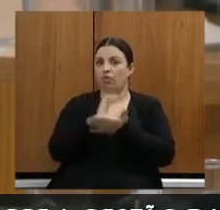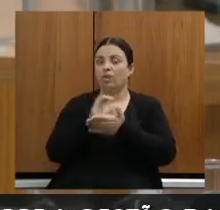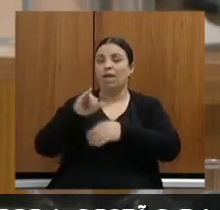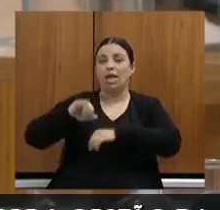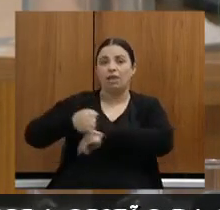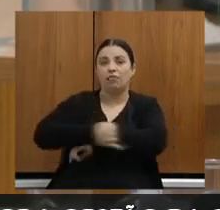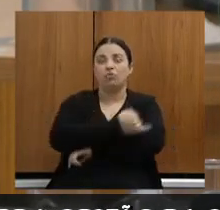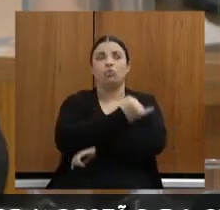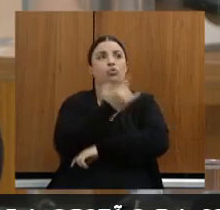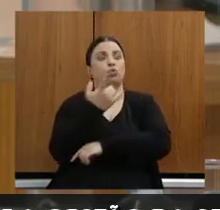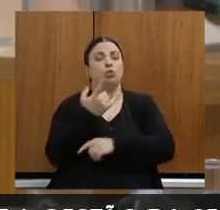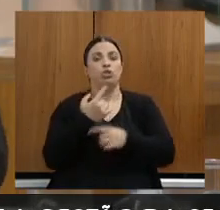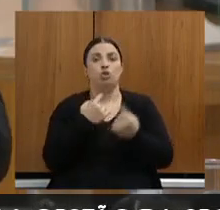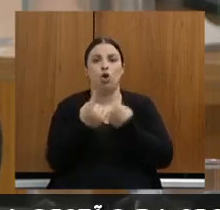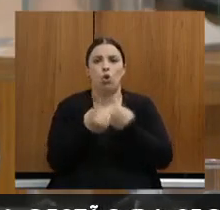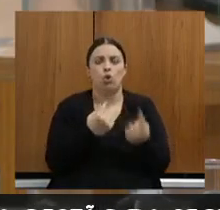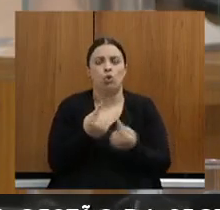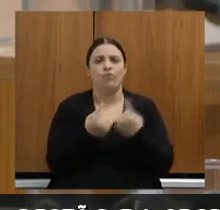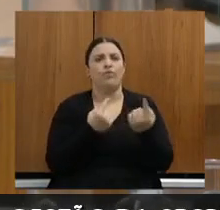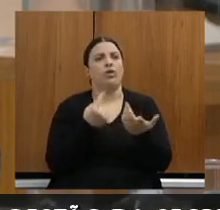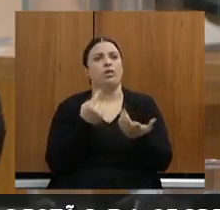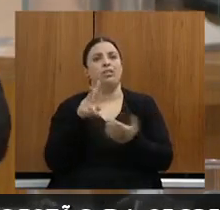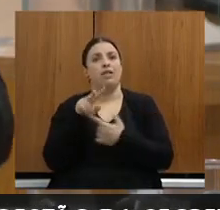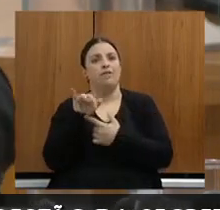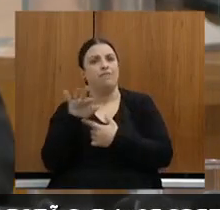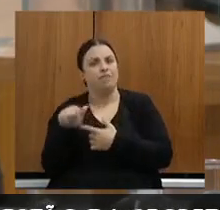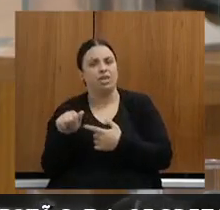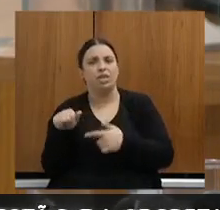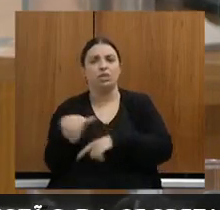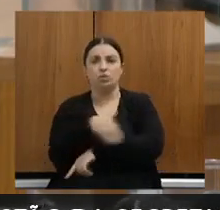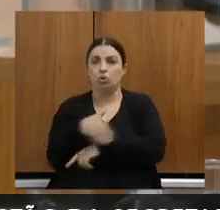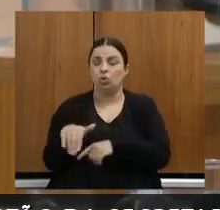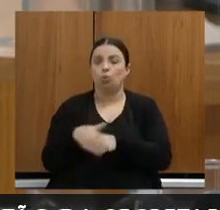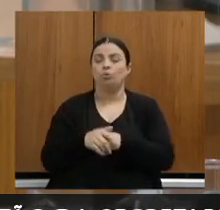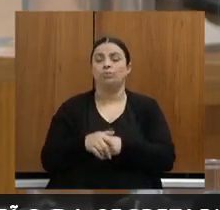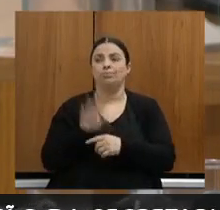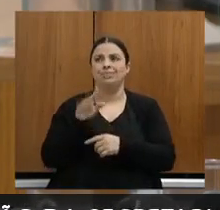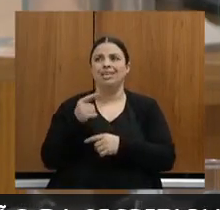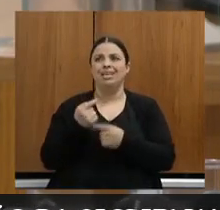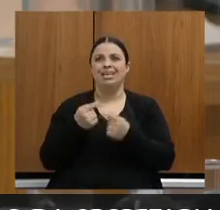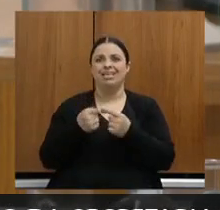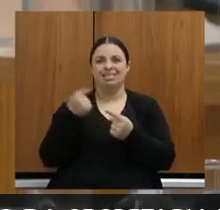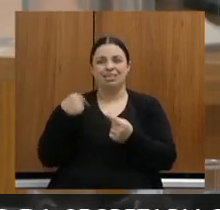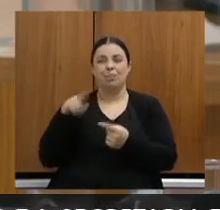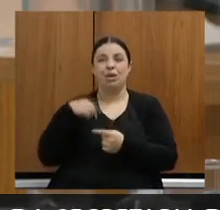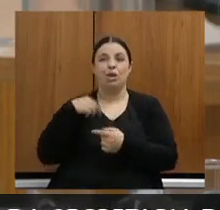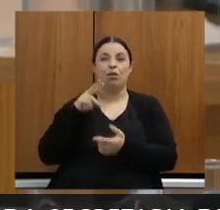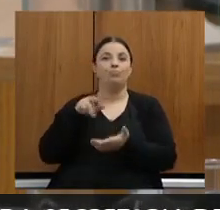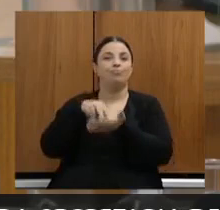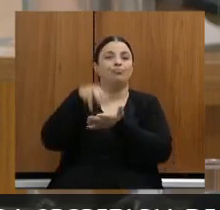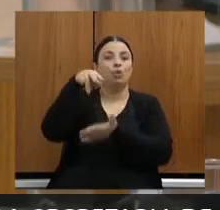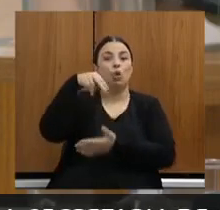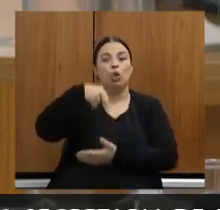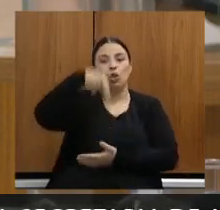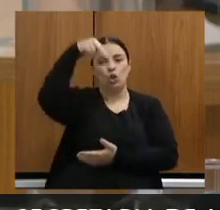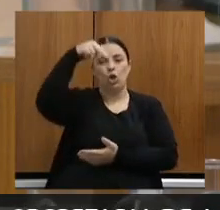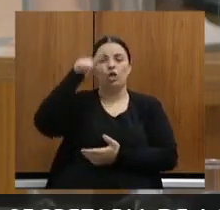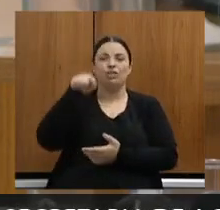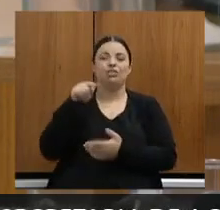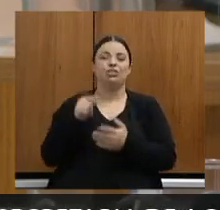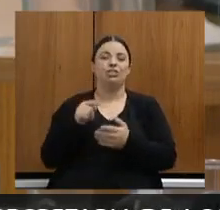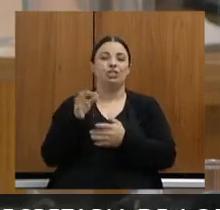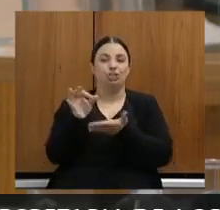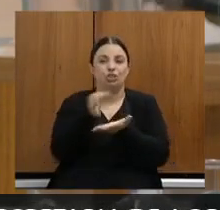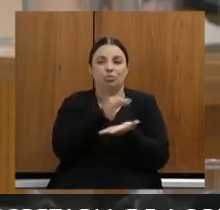infraestrutura de rodovias devias ainda nesse final de semana estive no norte de Minas na cidade de Januária e Chapada